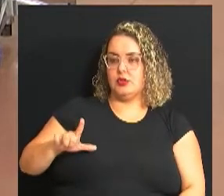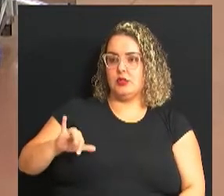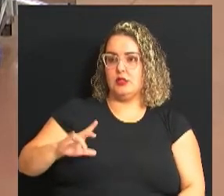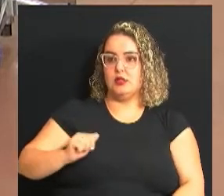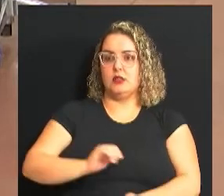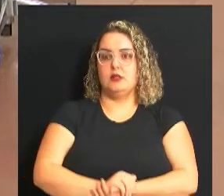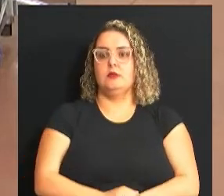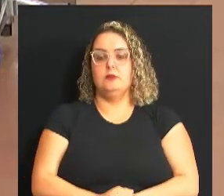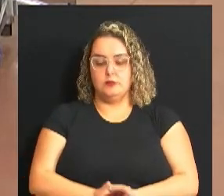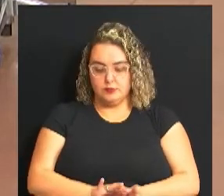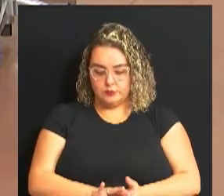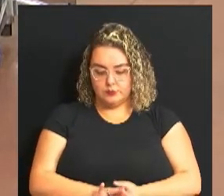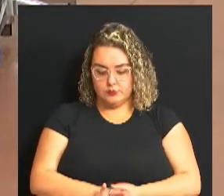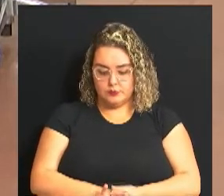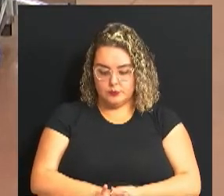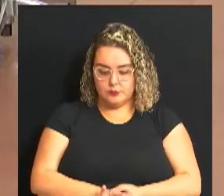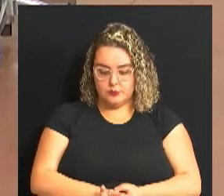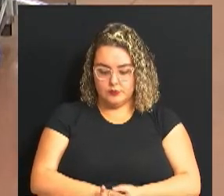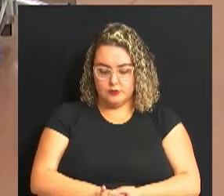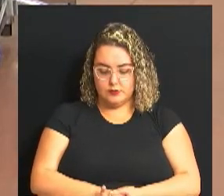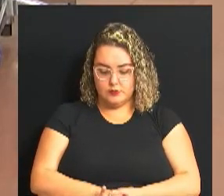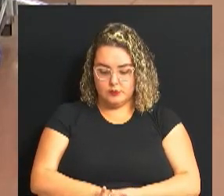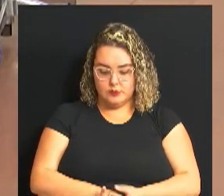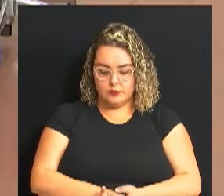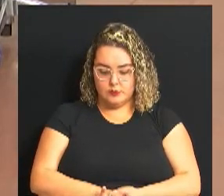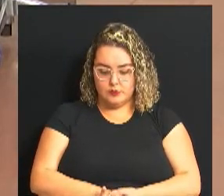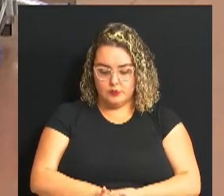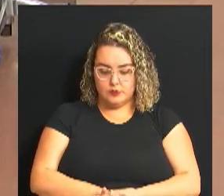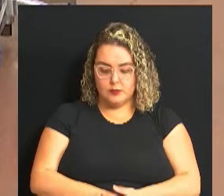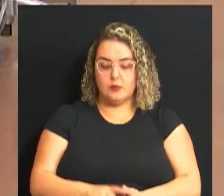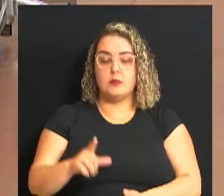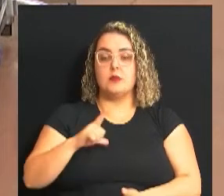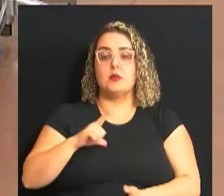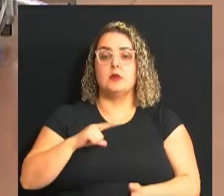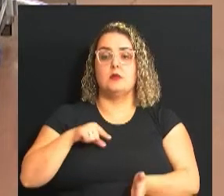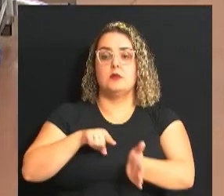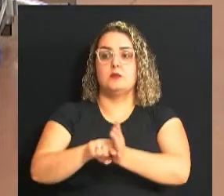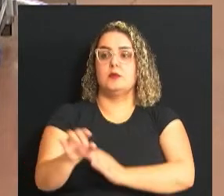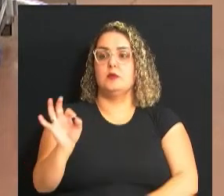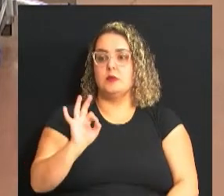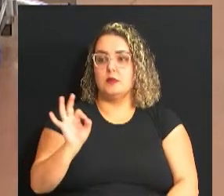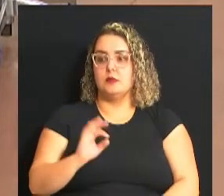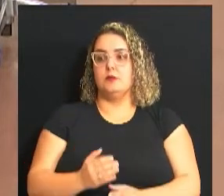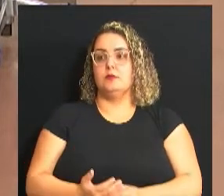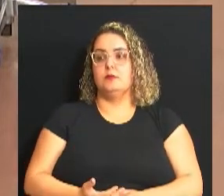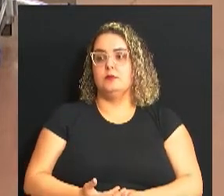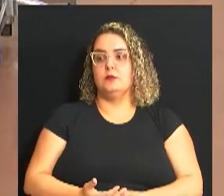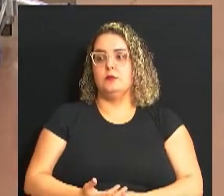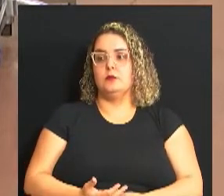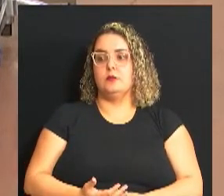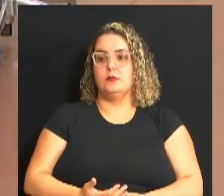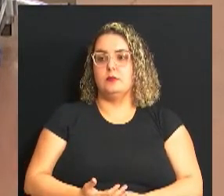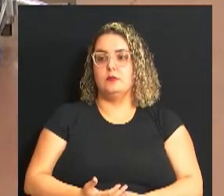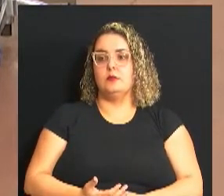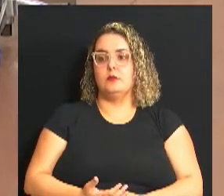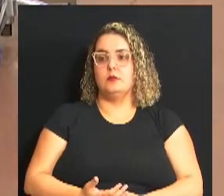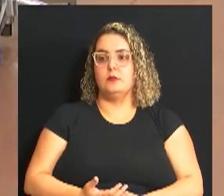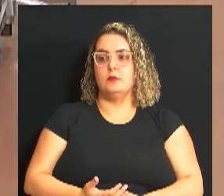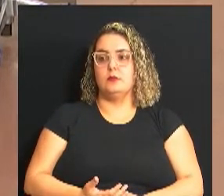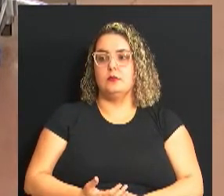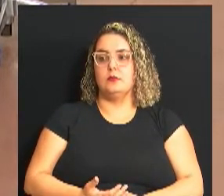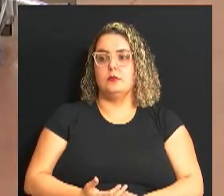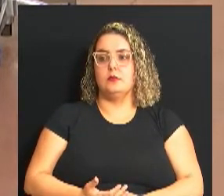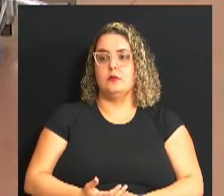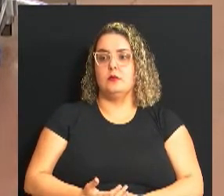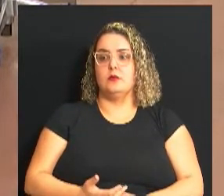Gostaria de saber do cerimonial se nós temos alguns questionamentos. Não? Não. Eu acho que superados